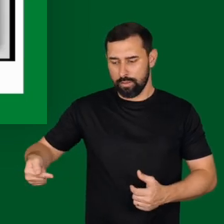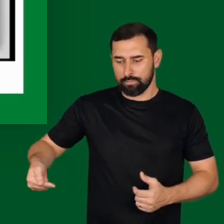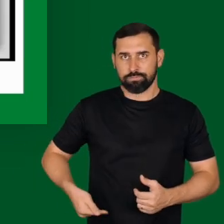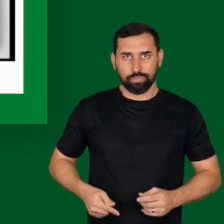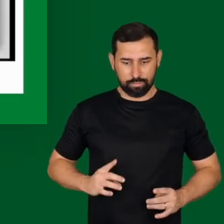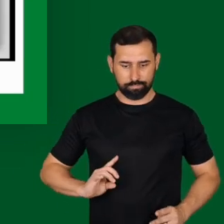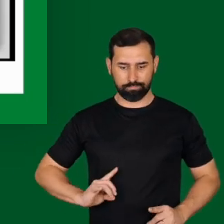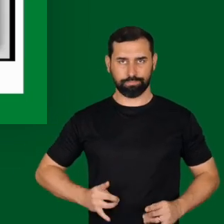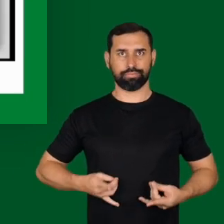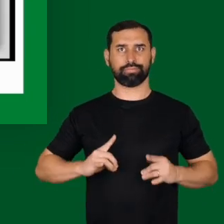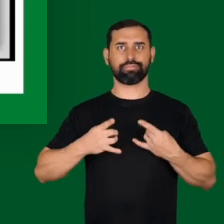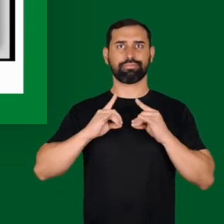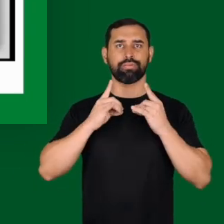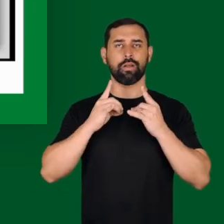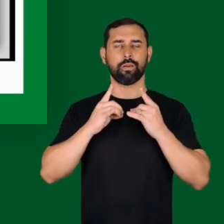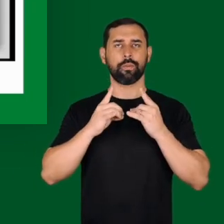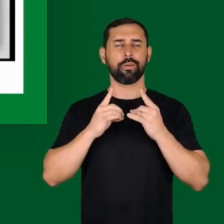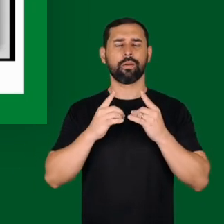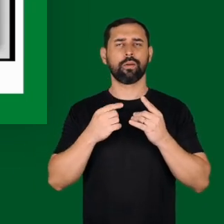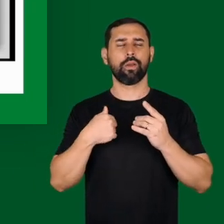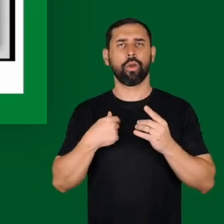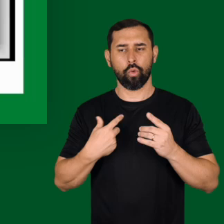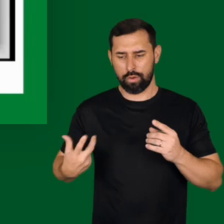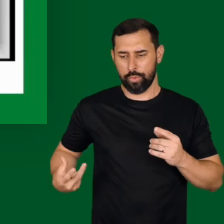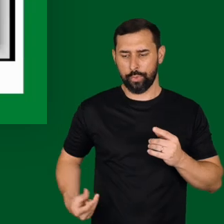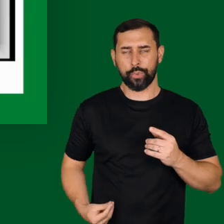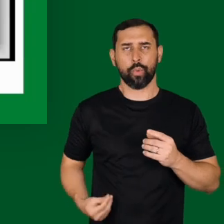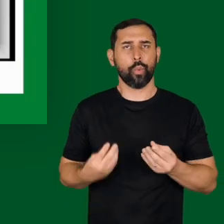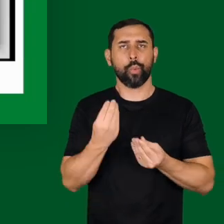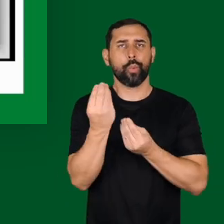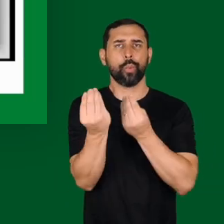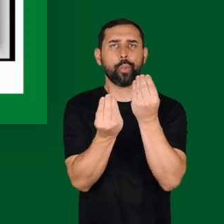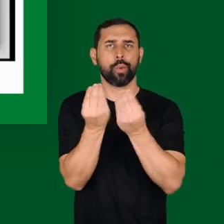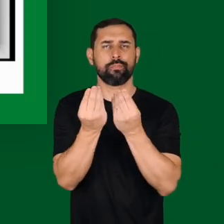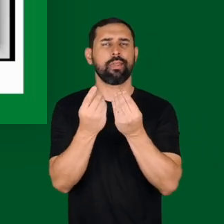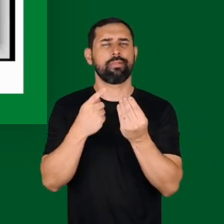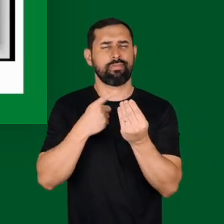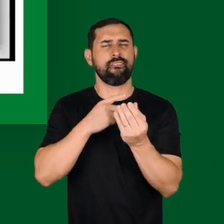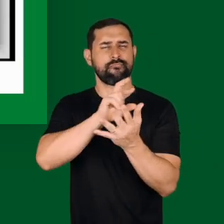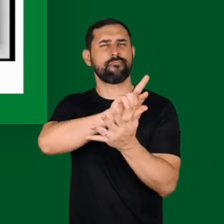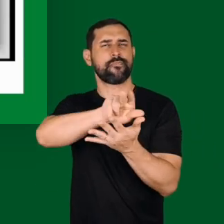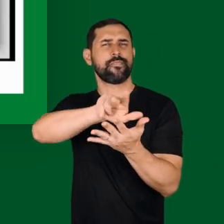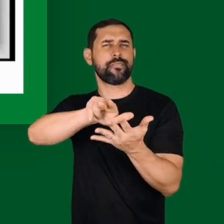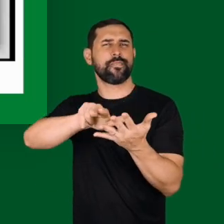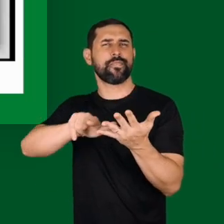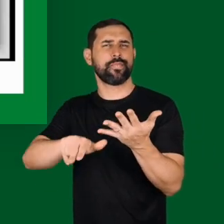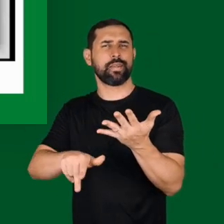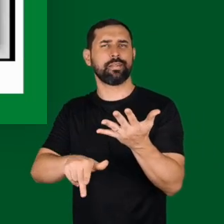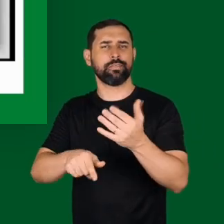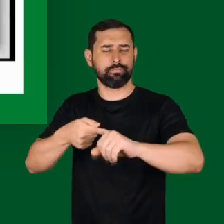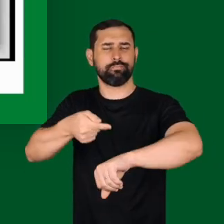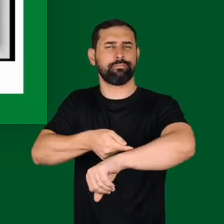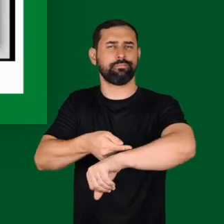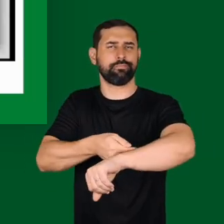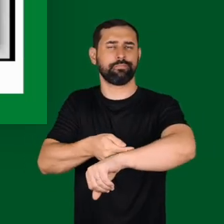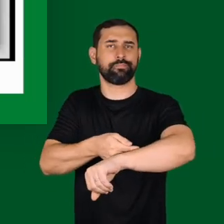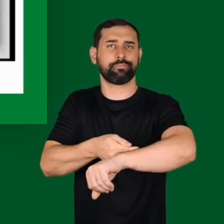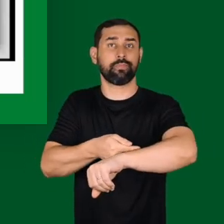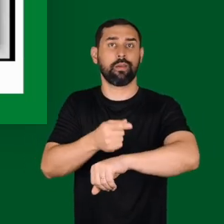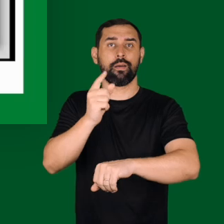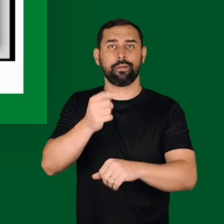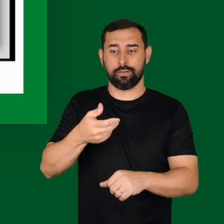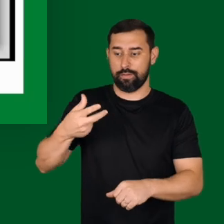A aplicação de insulina, como que ela vai acontecer, né? Existem algumas formas da gente acessar esse subcutâneo.